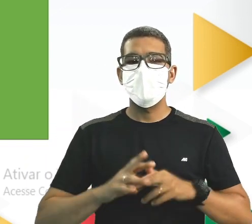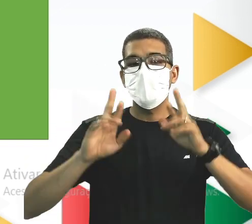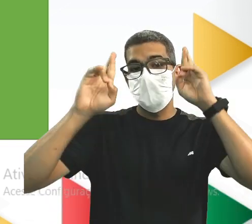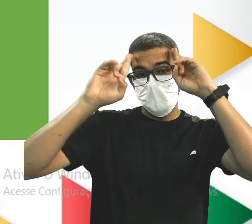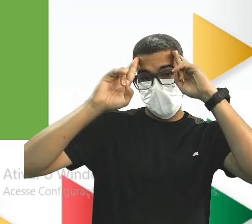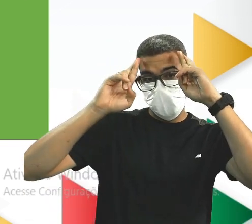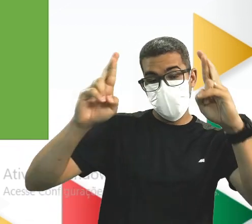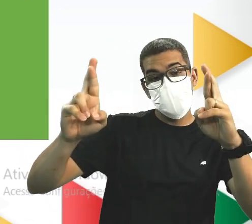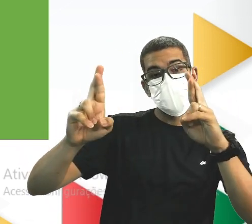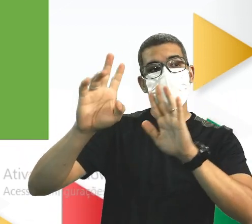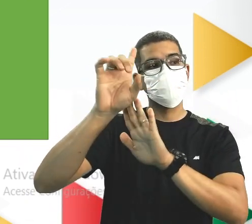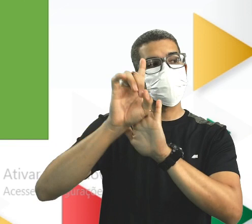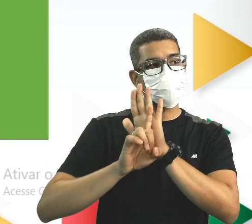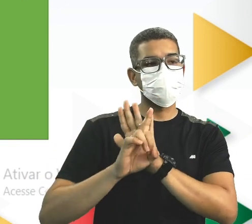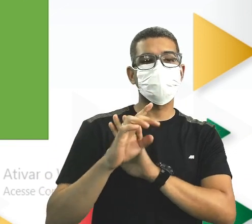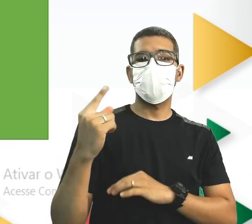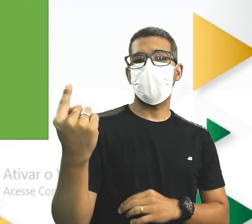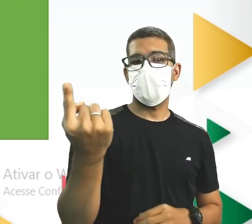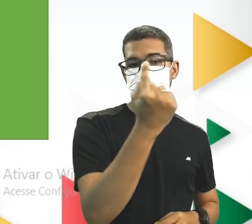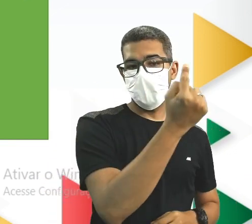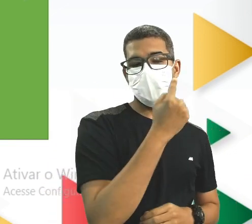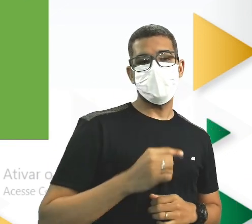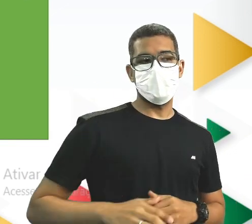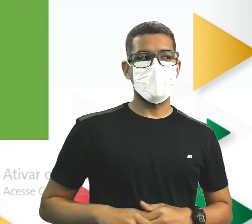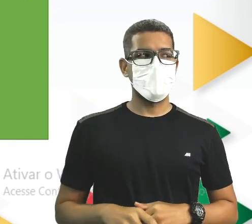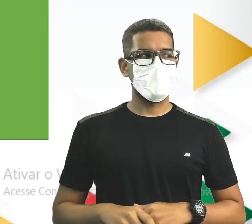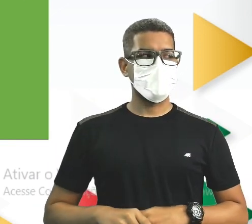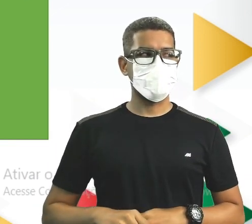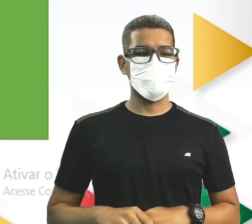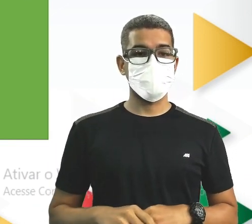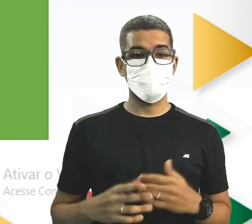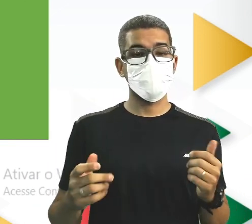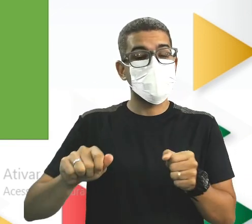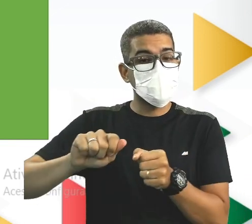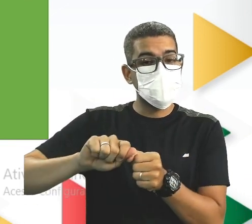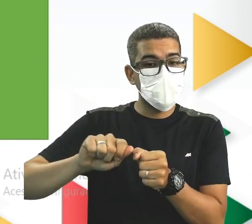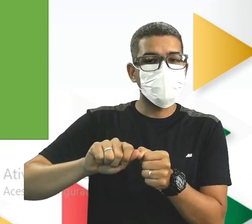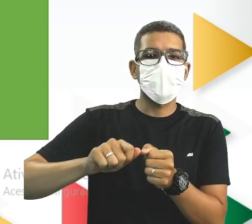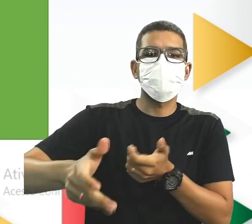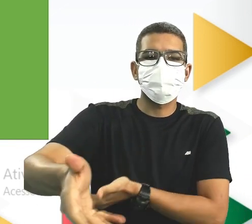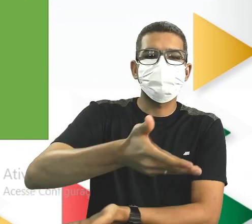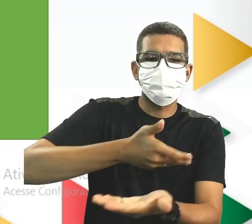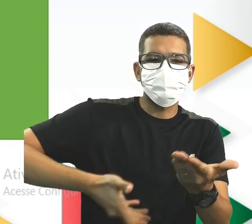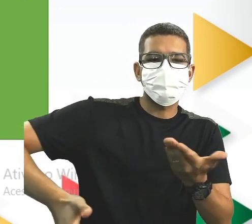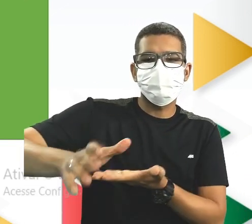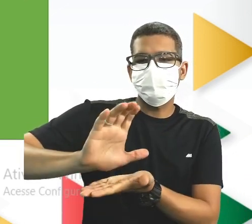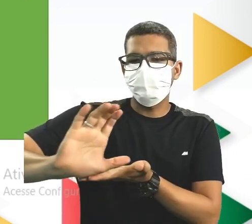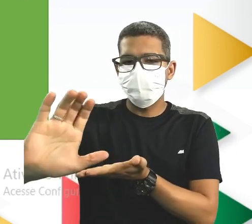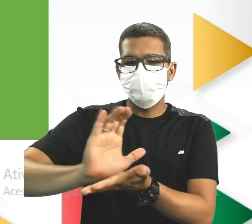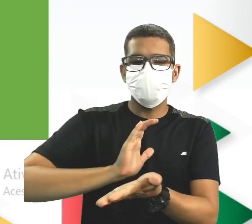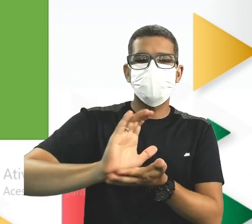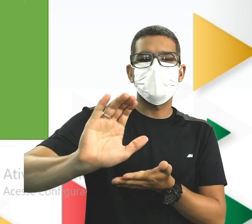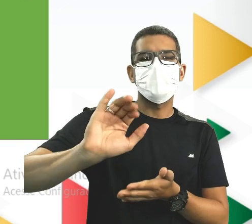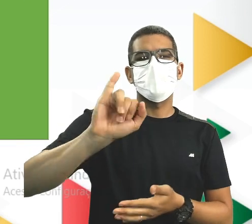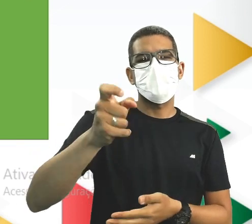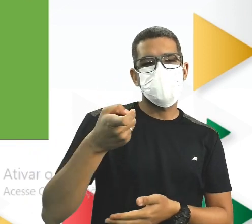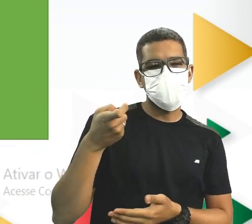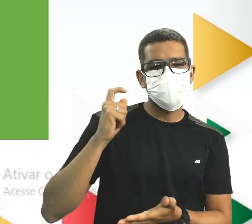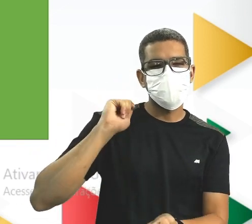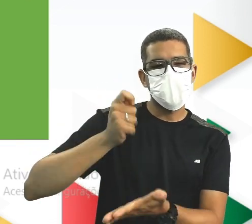respeitar os direitos de outras pessoas, né? A fazer essas contribuições tributárias, pagar seus impostos